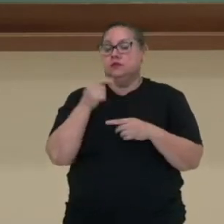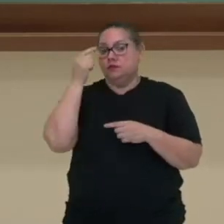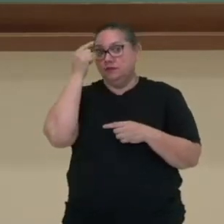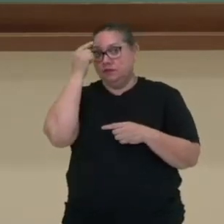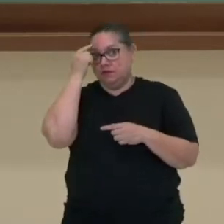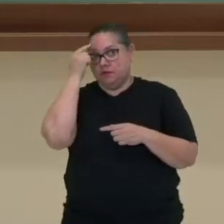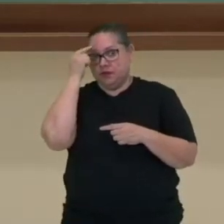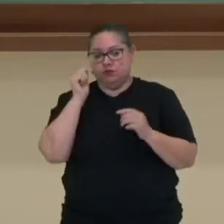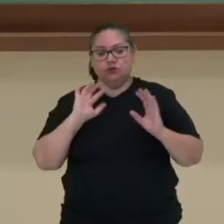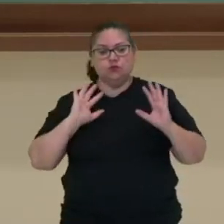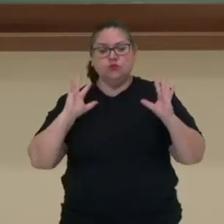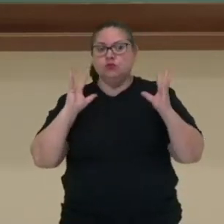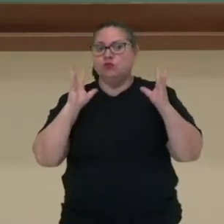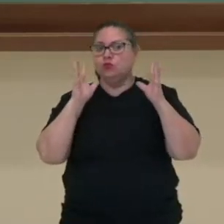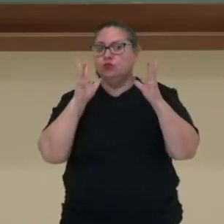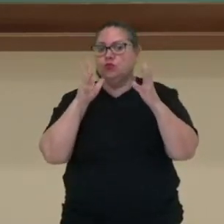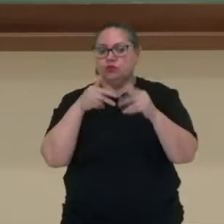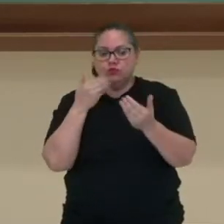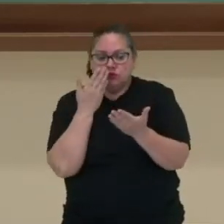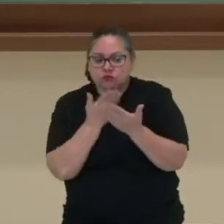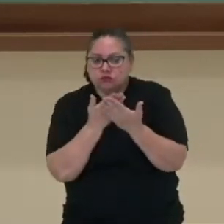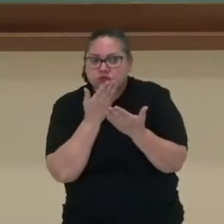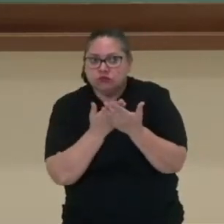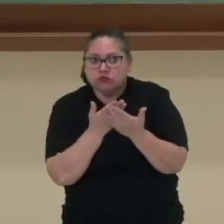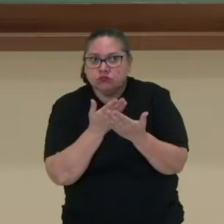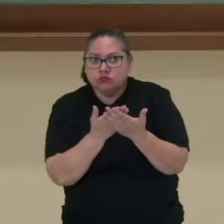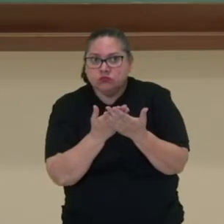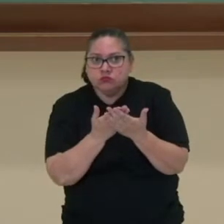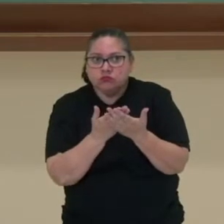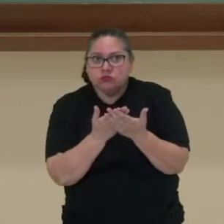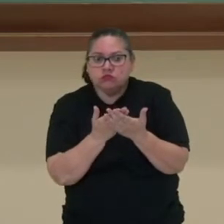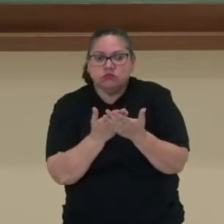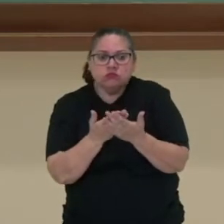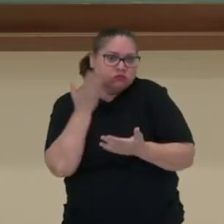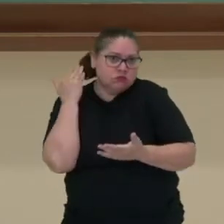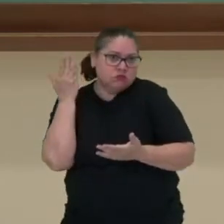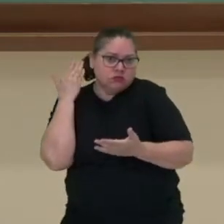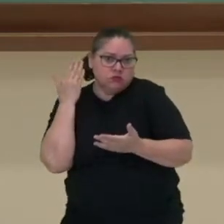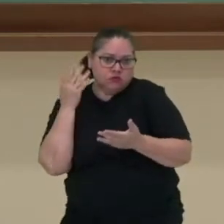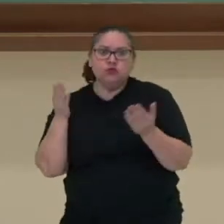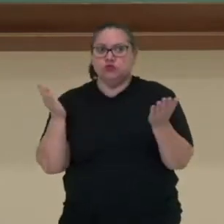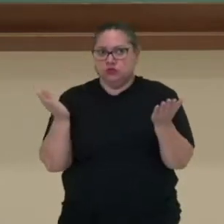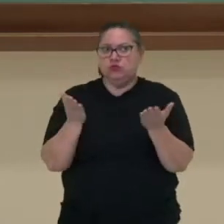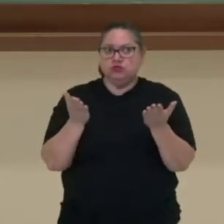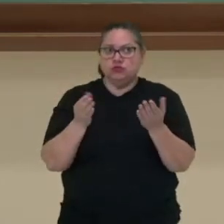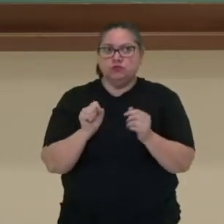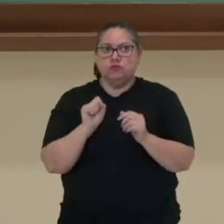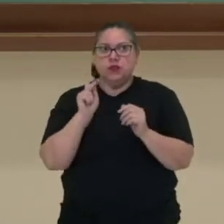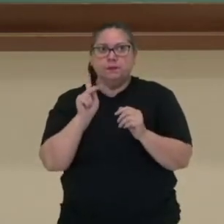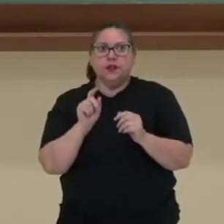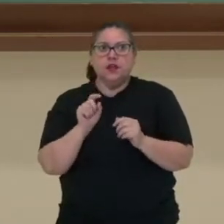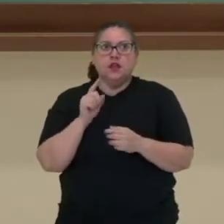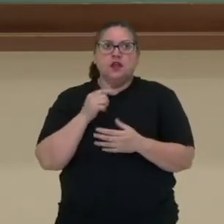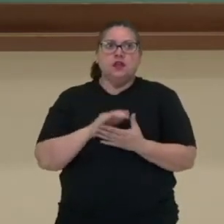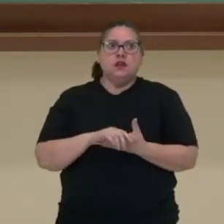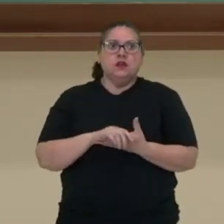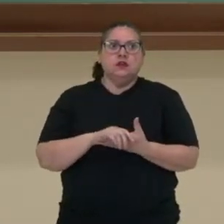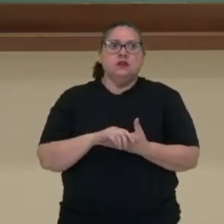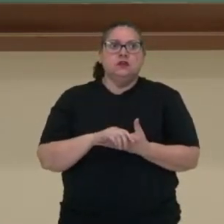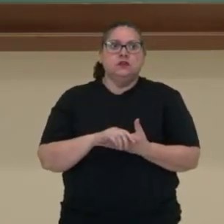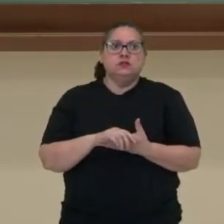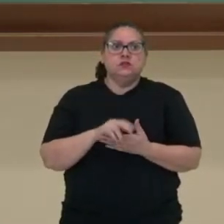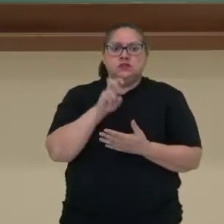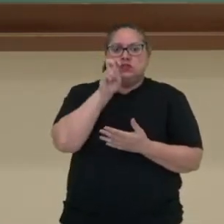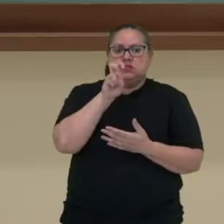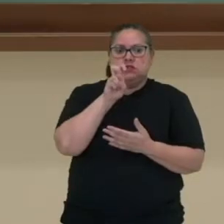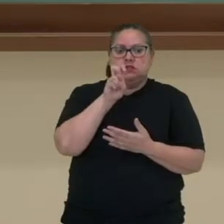considerando todos os estudos antigos e os atuais, ok? Então vamos lá. Nos